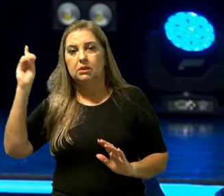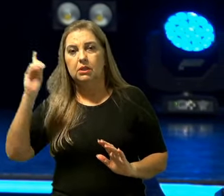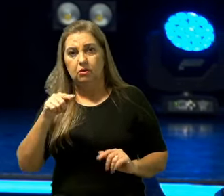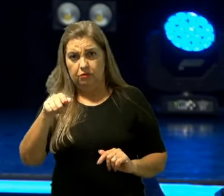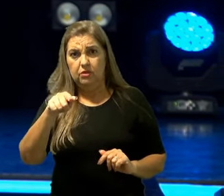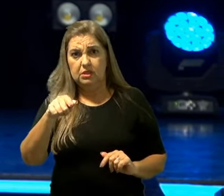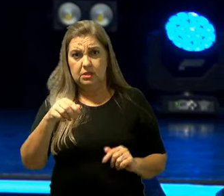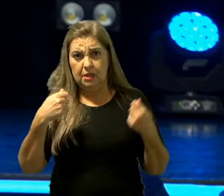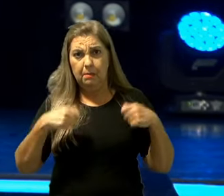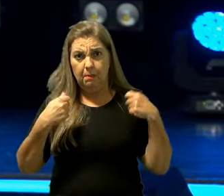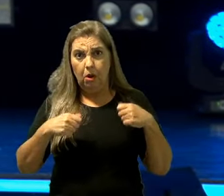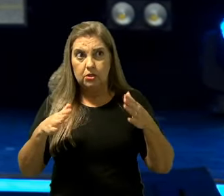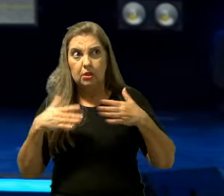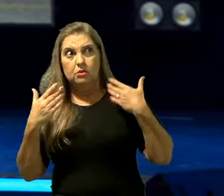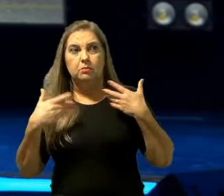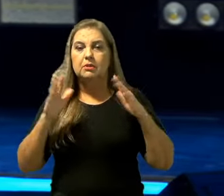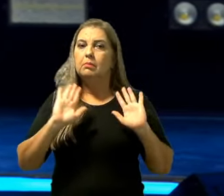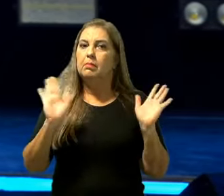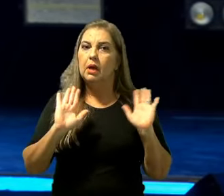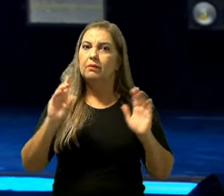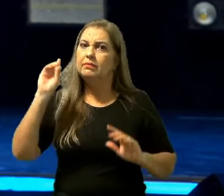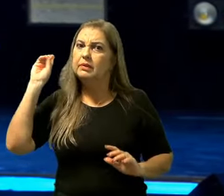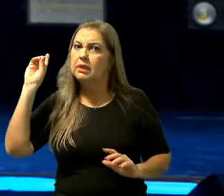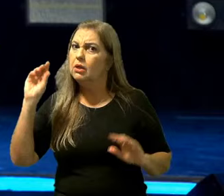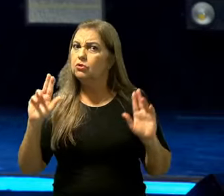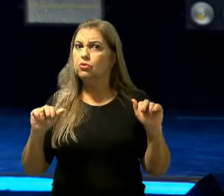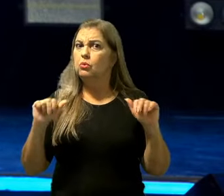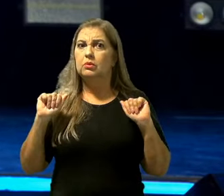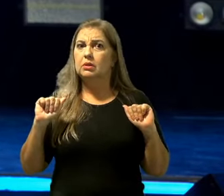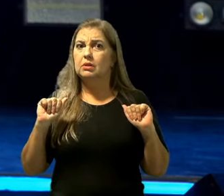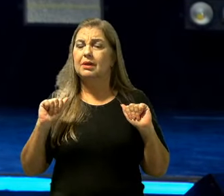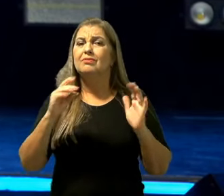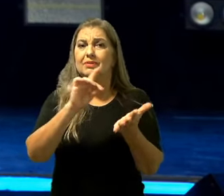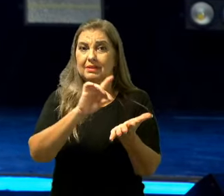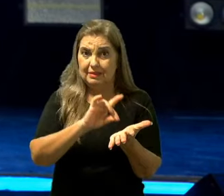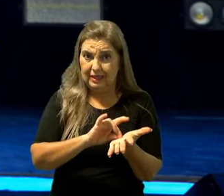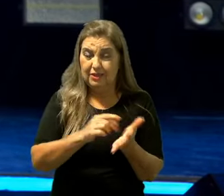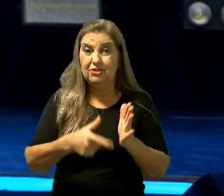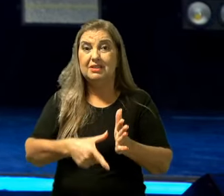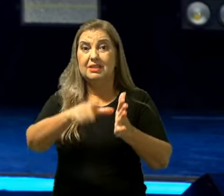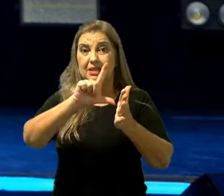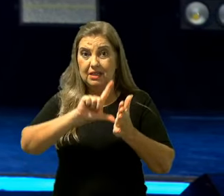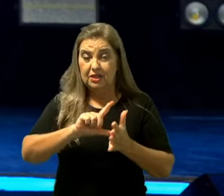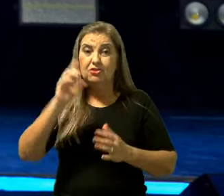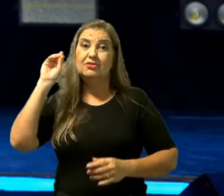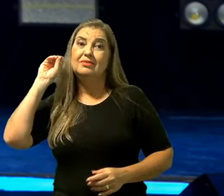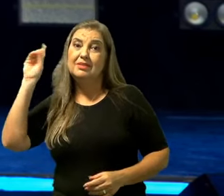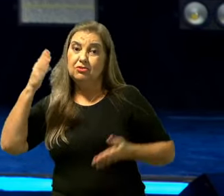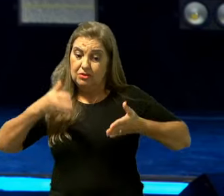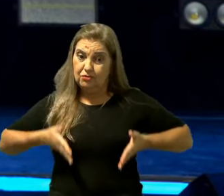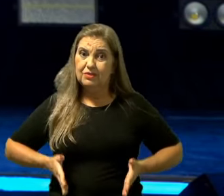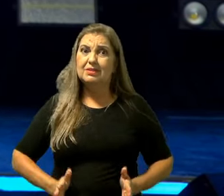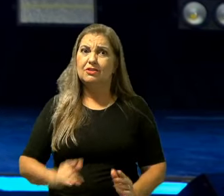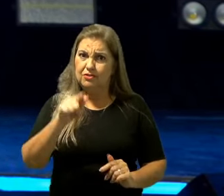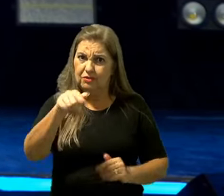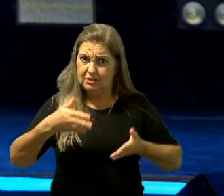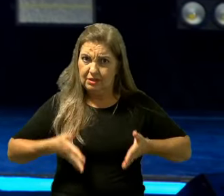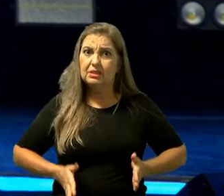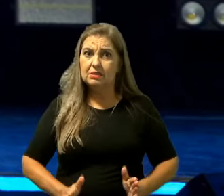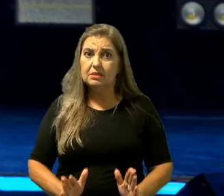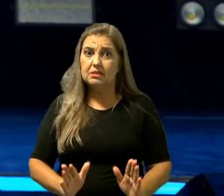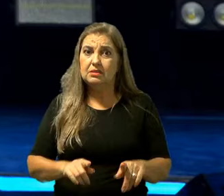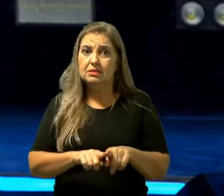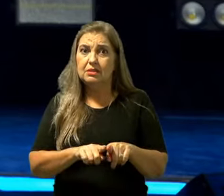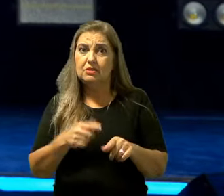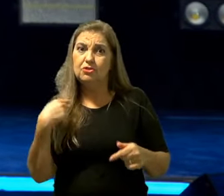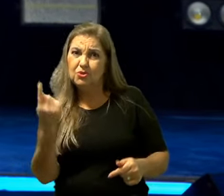ser surpreendido, mas Deus não. A verdade é que antes mesmo de eu nascer, antes de você nascer,